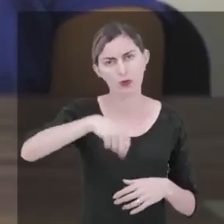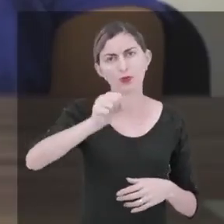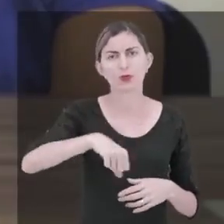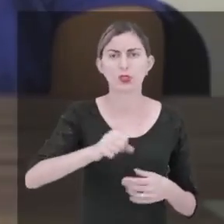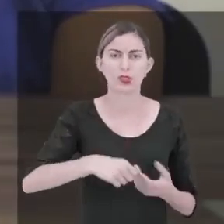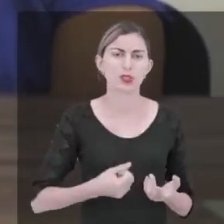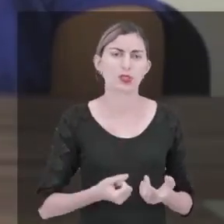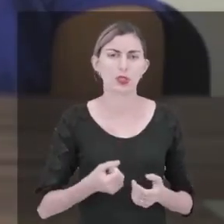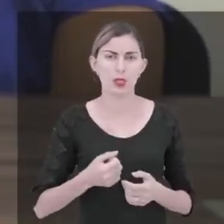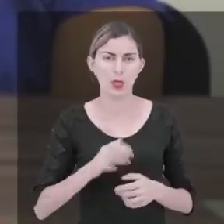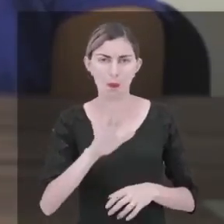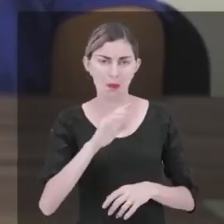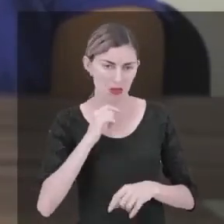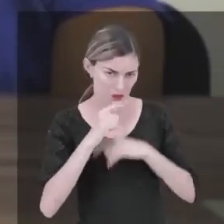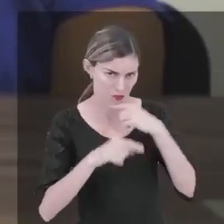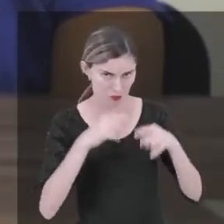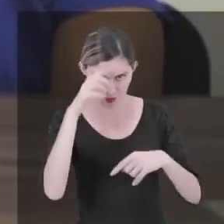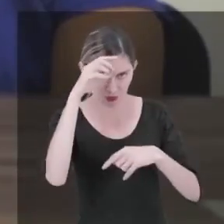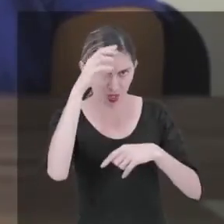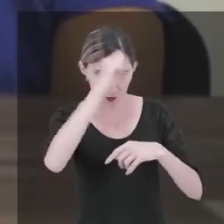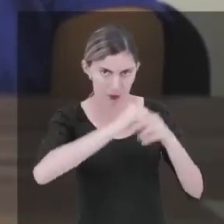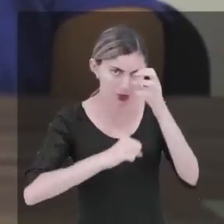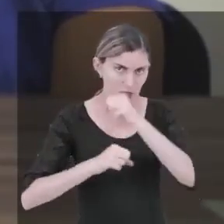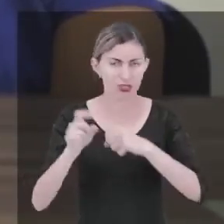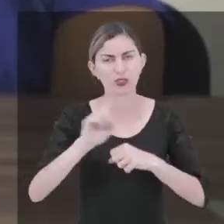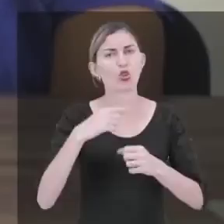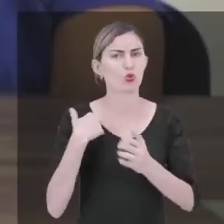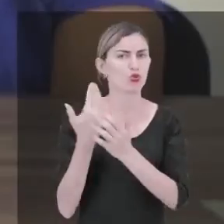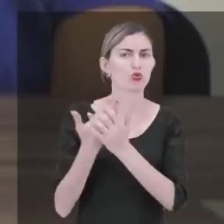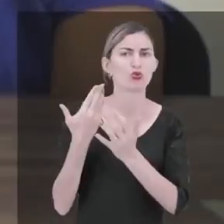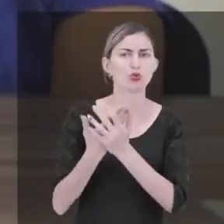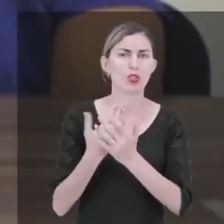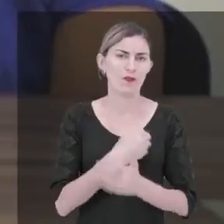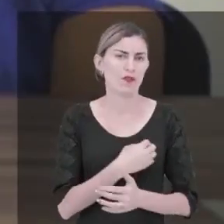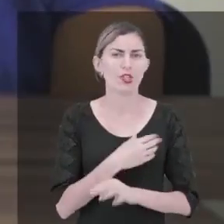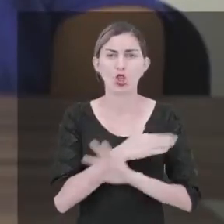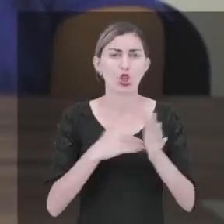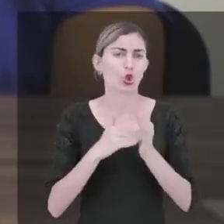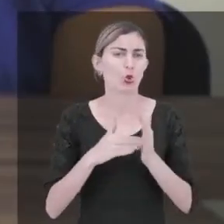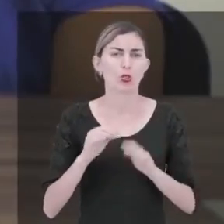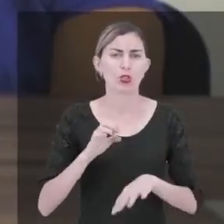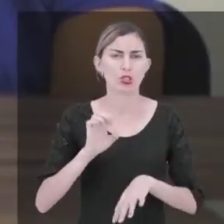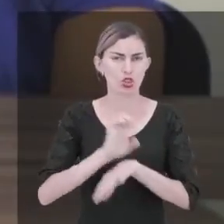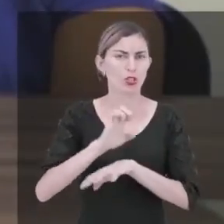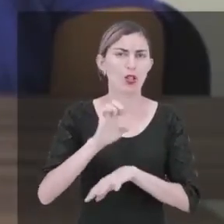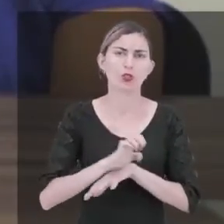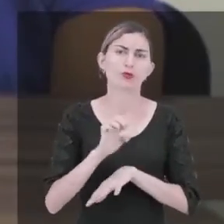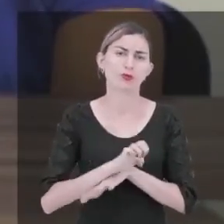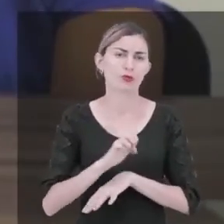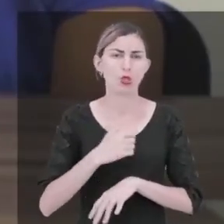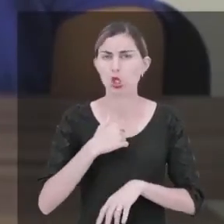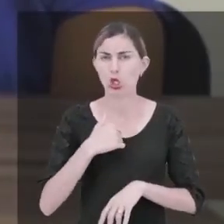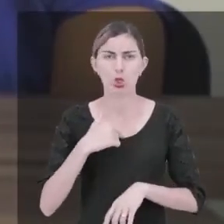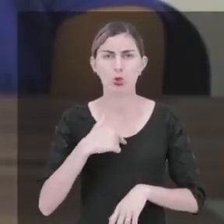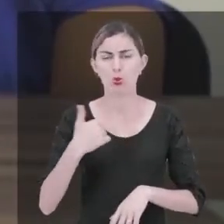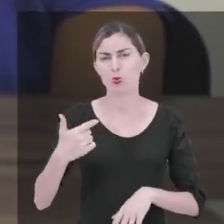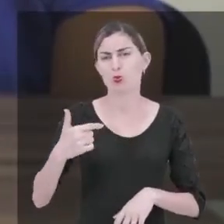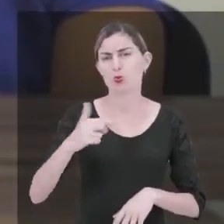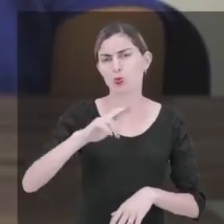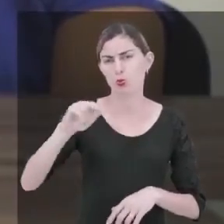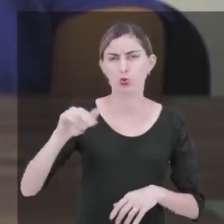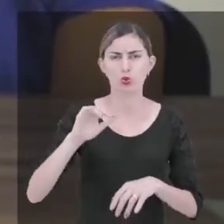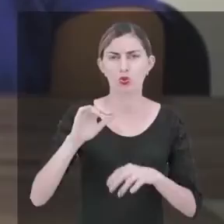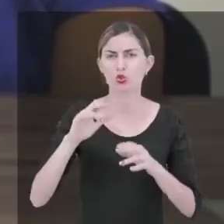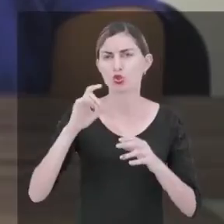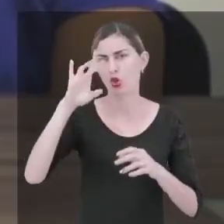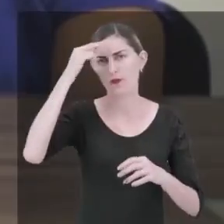Dificuldade, sim. Impossibilidade de aprender, não. Eu estudei a minha vida toda em colégio do Estado. Eu não